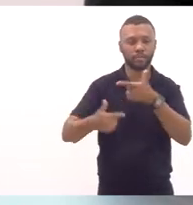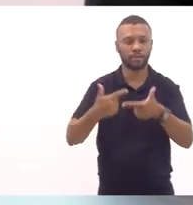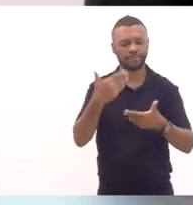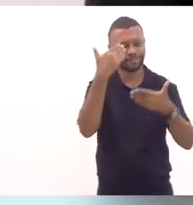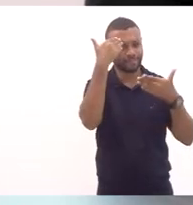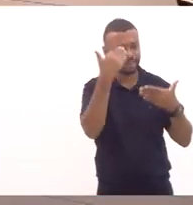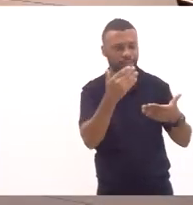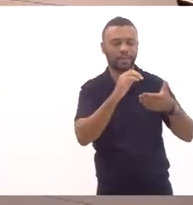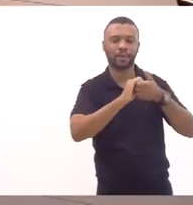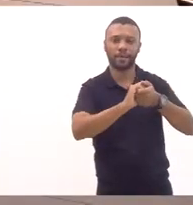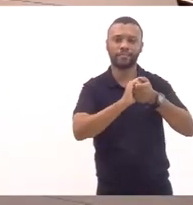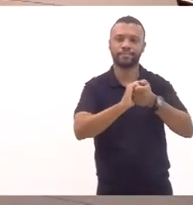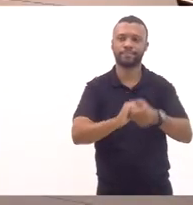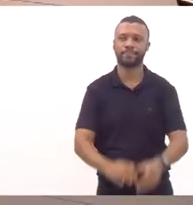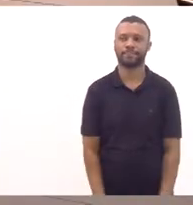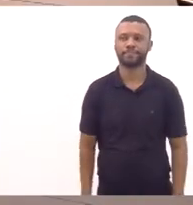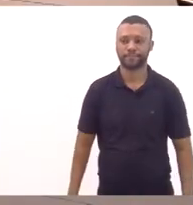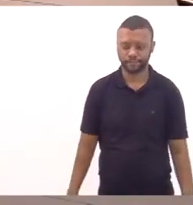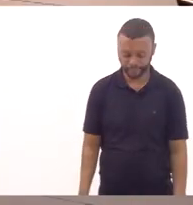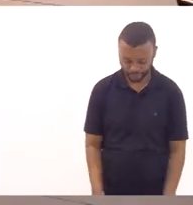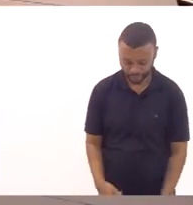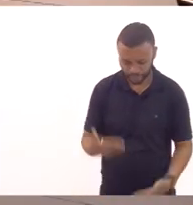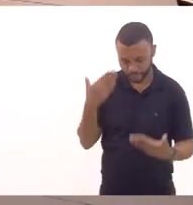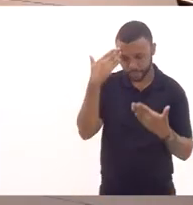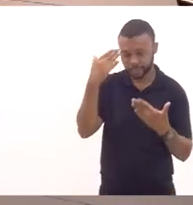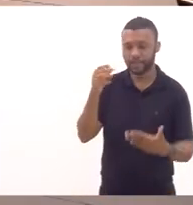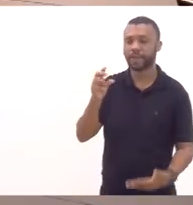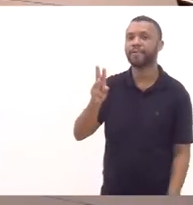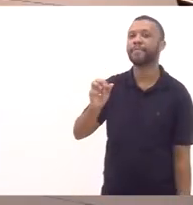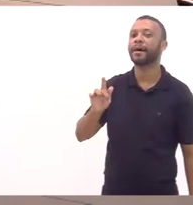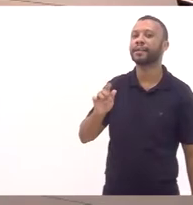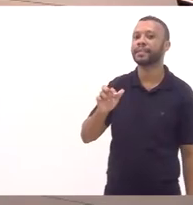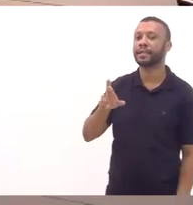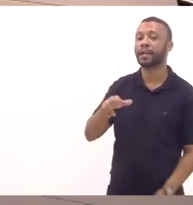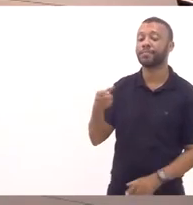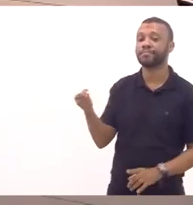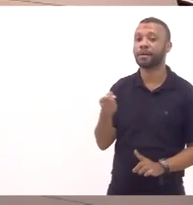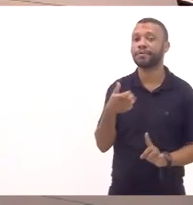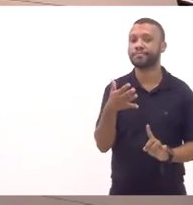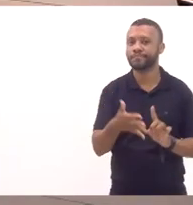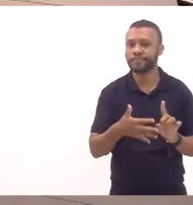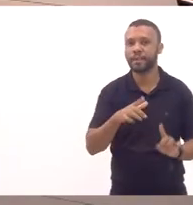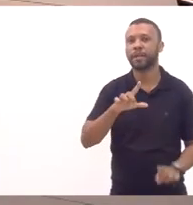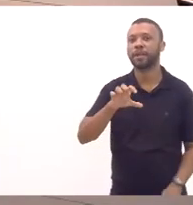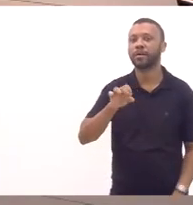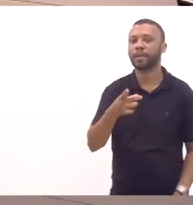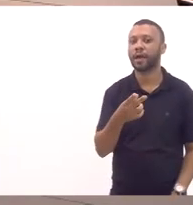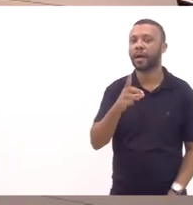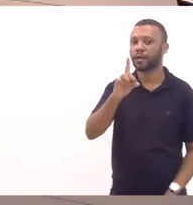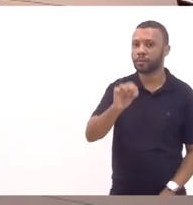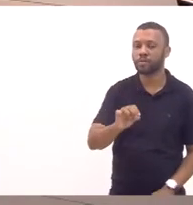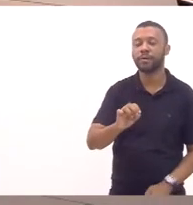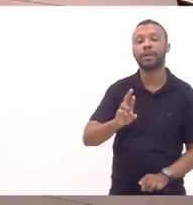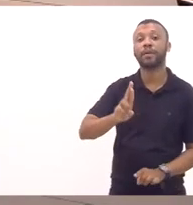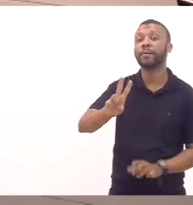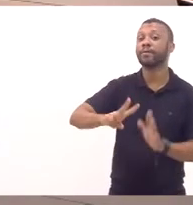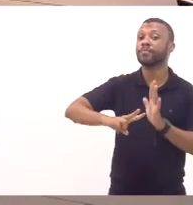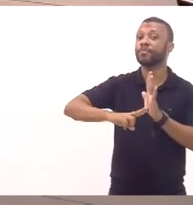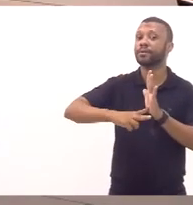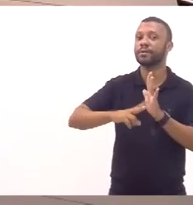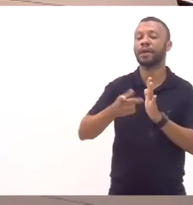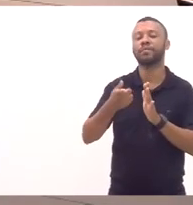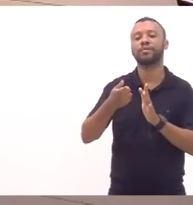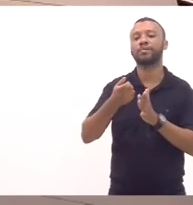obrigada, Wagner. Eu passo imediatamente para o Leonardo Lécora, que é do Sindicato dos Farmacêuticos, também